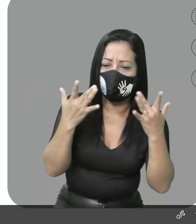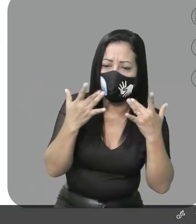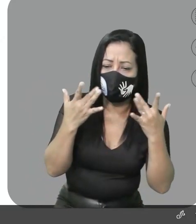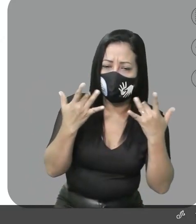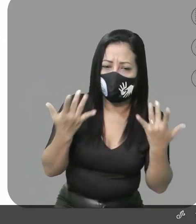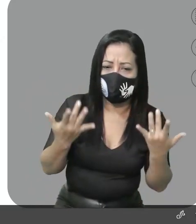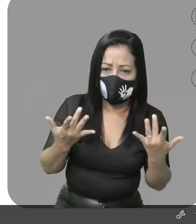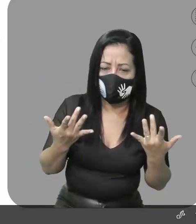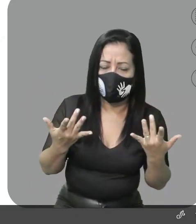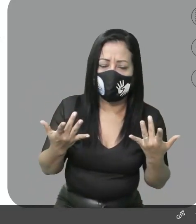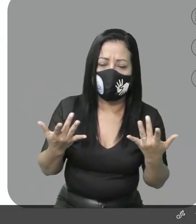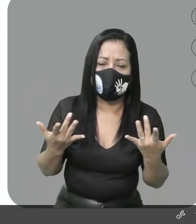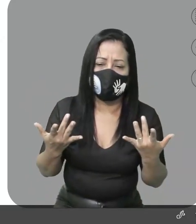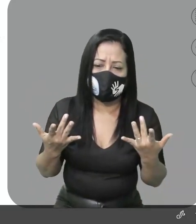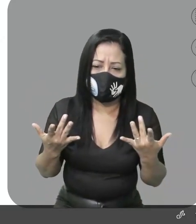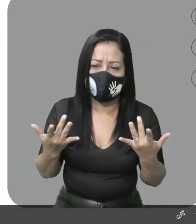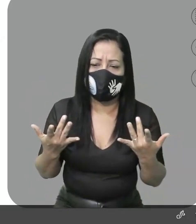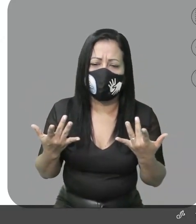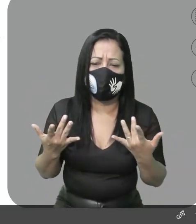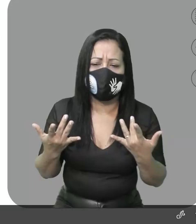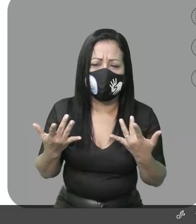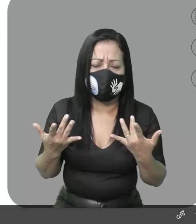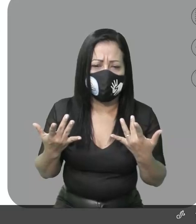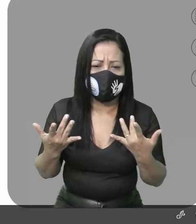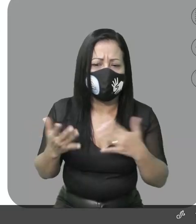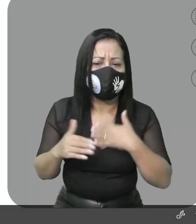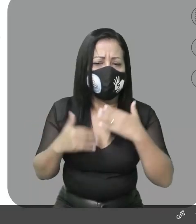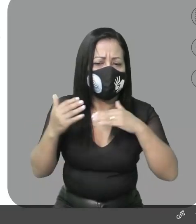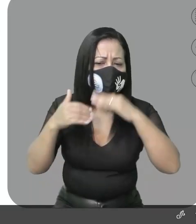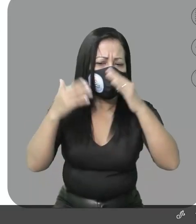sua época de maior grandeza.